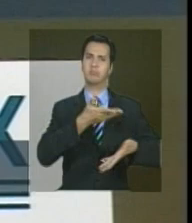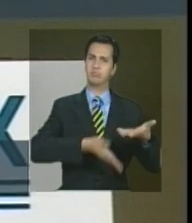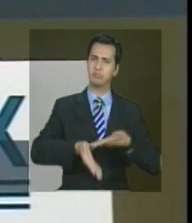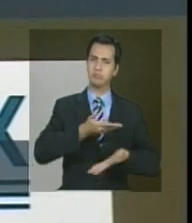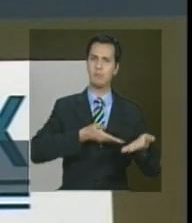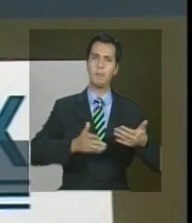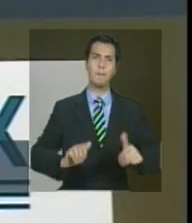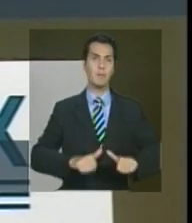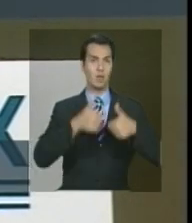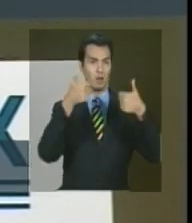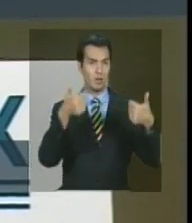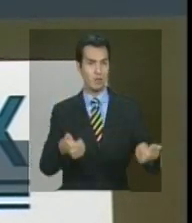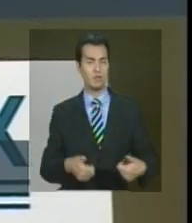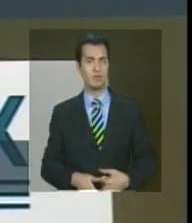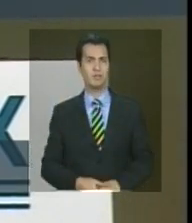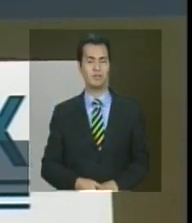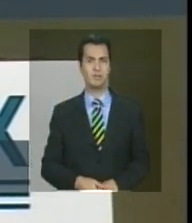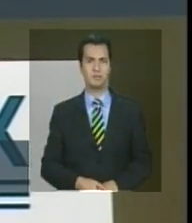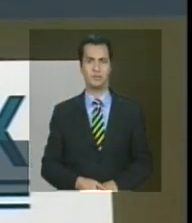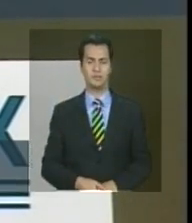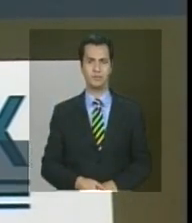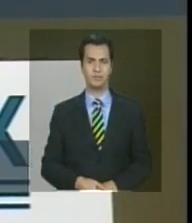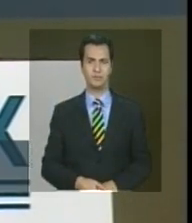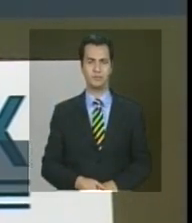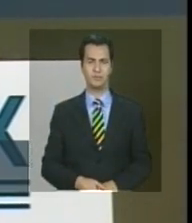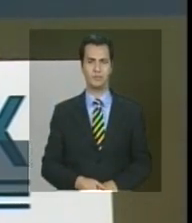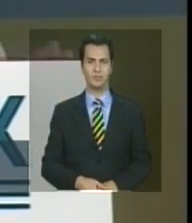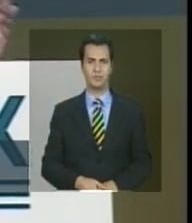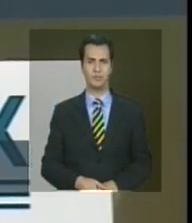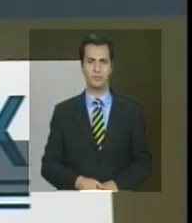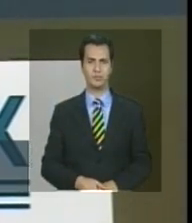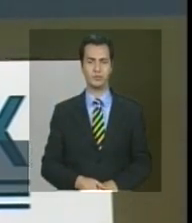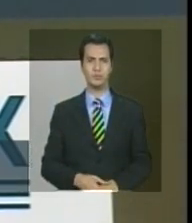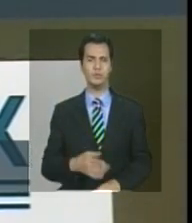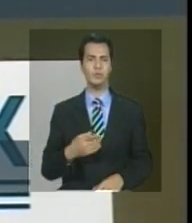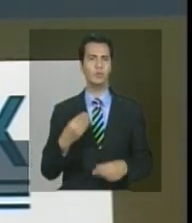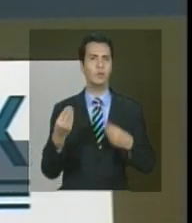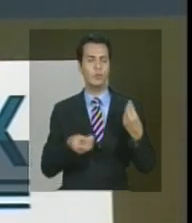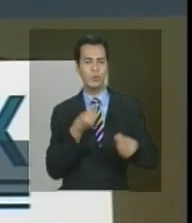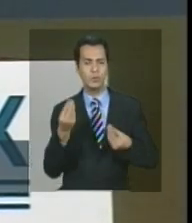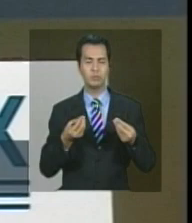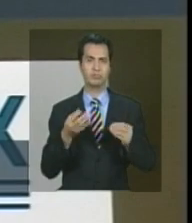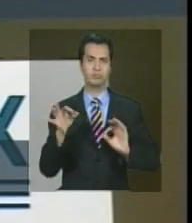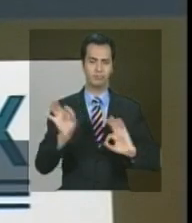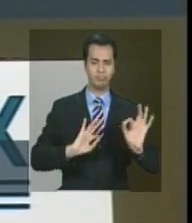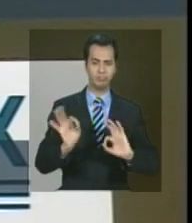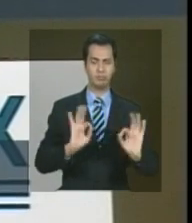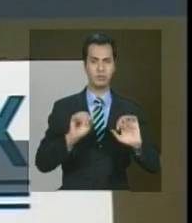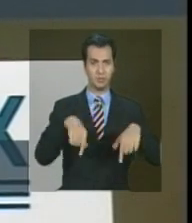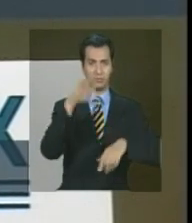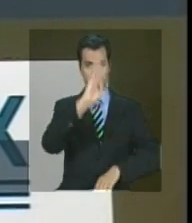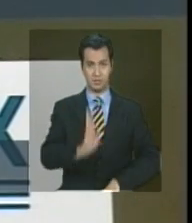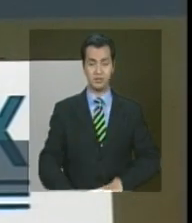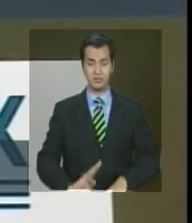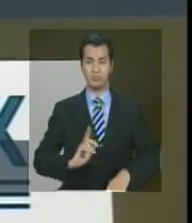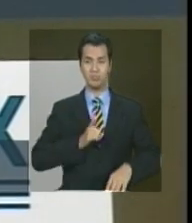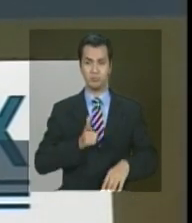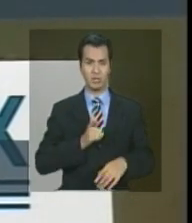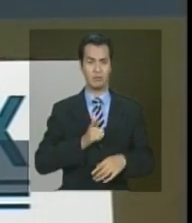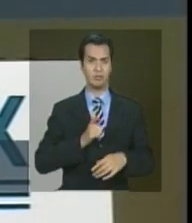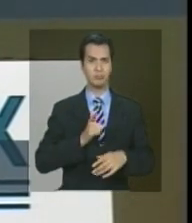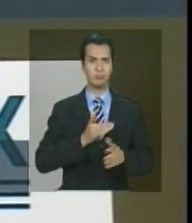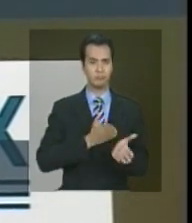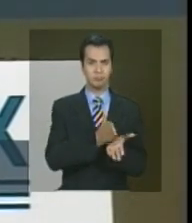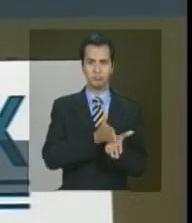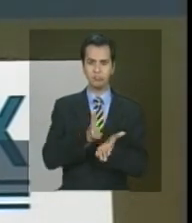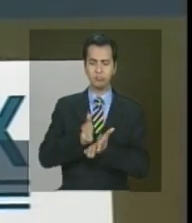melhor do ponto de vista da configuração dos interesses brasileiros e também